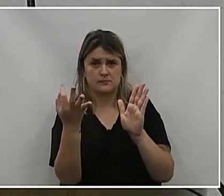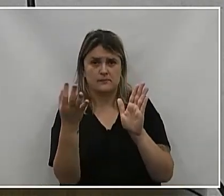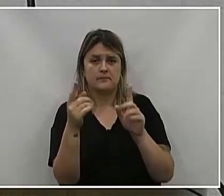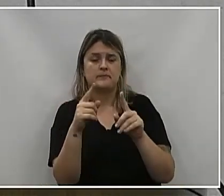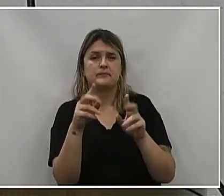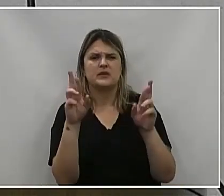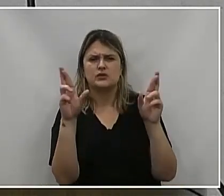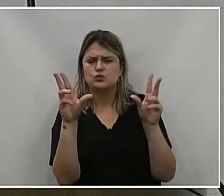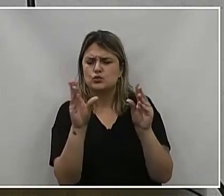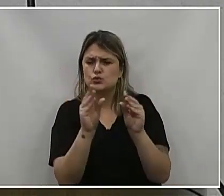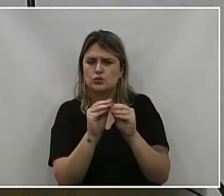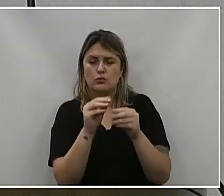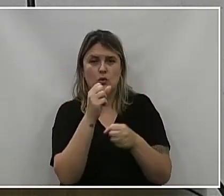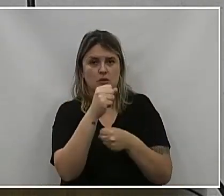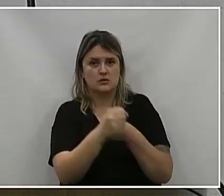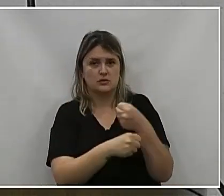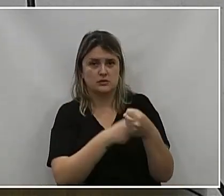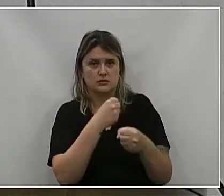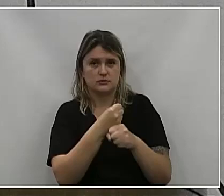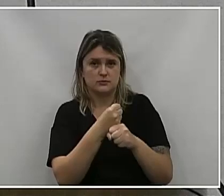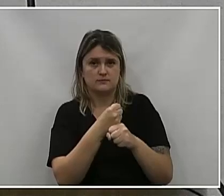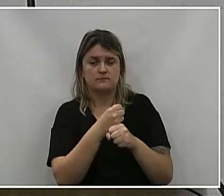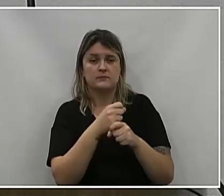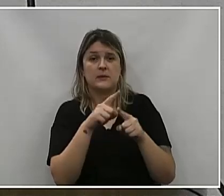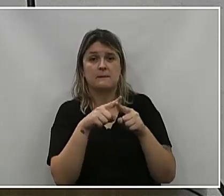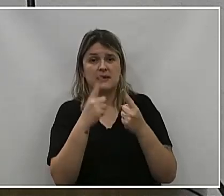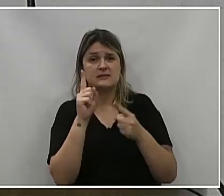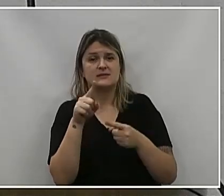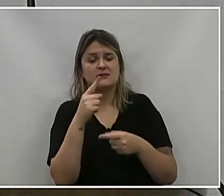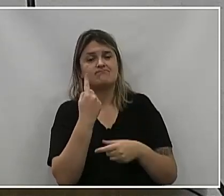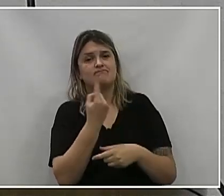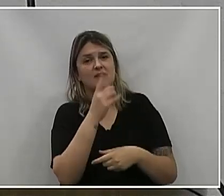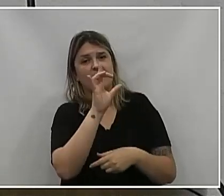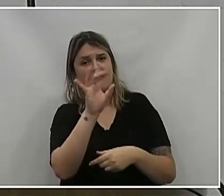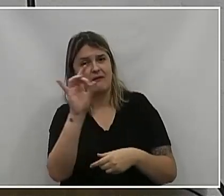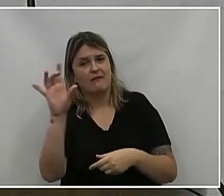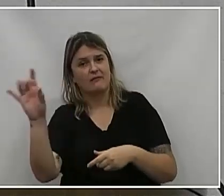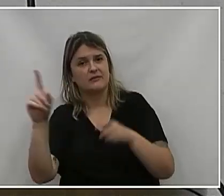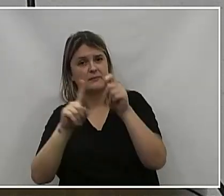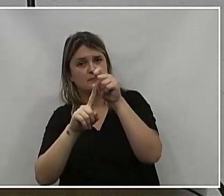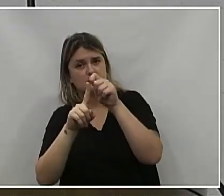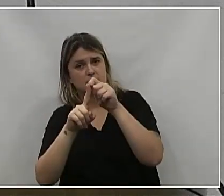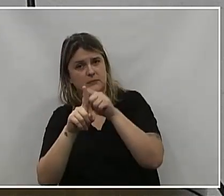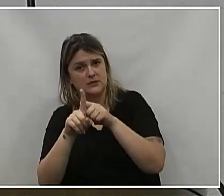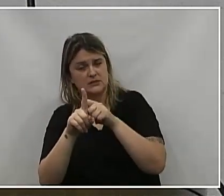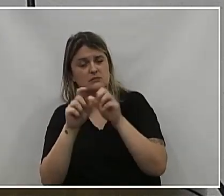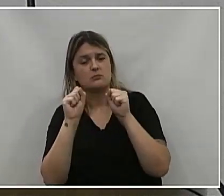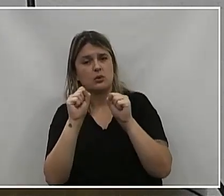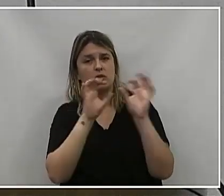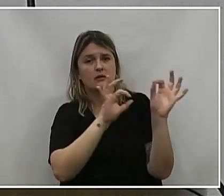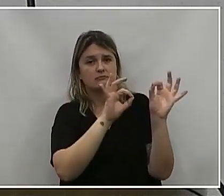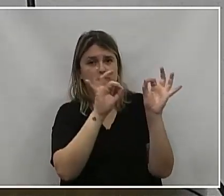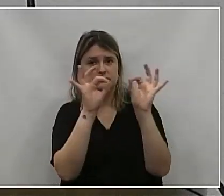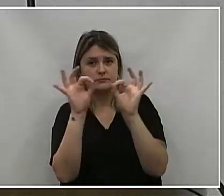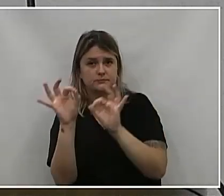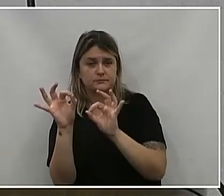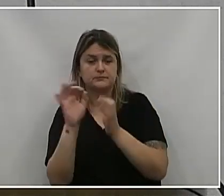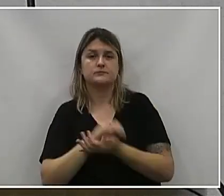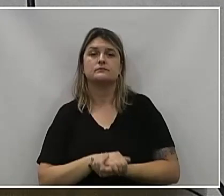mais resumido, anual, né, mas ela é individual, mensalmente, a gente tem essa formulação.